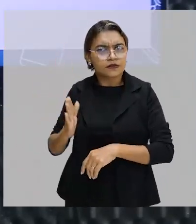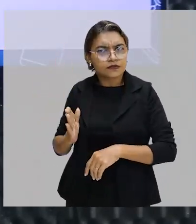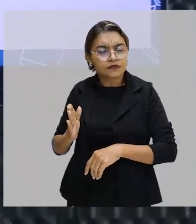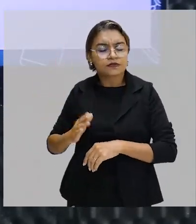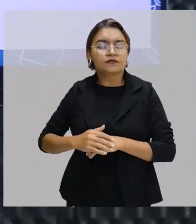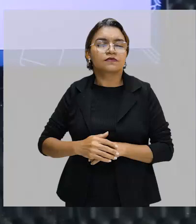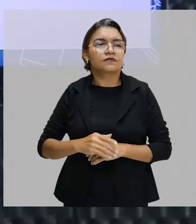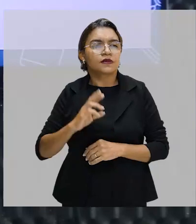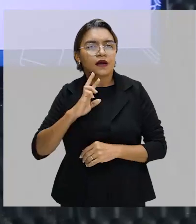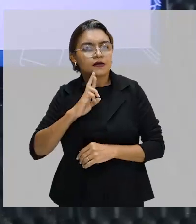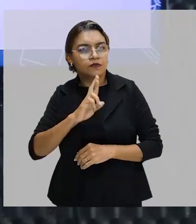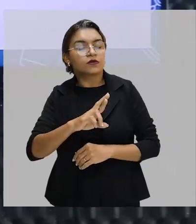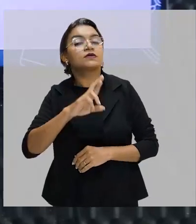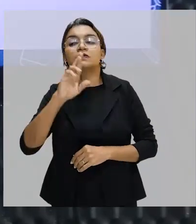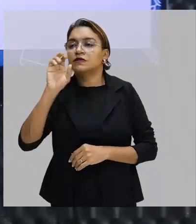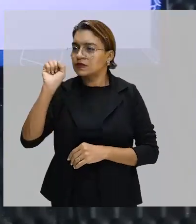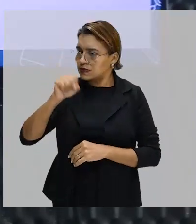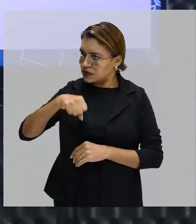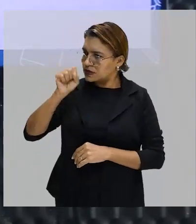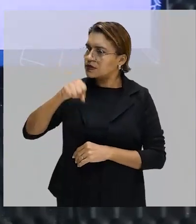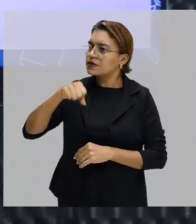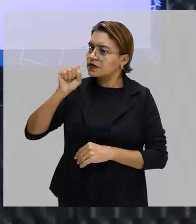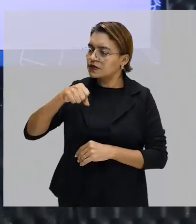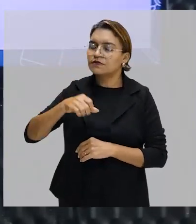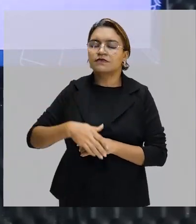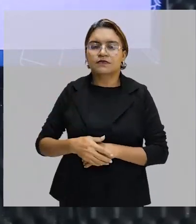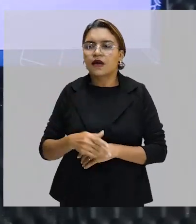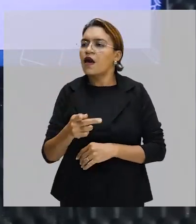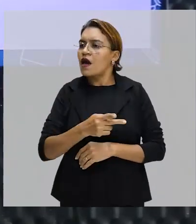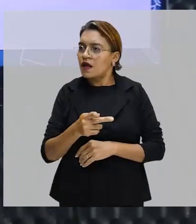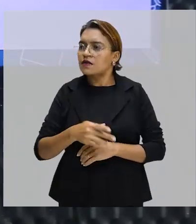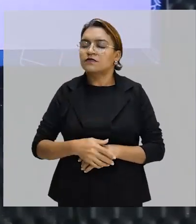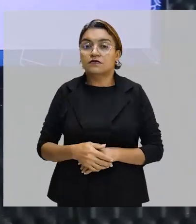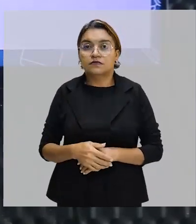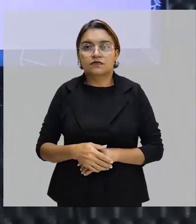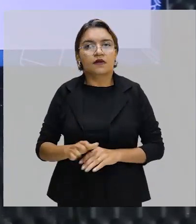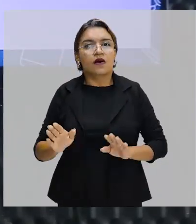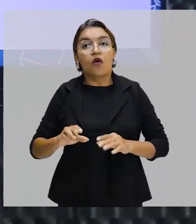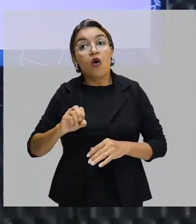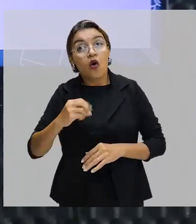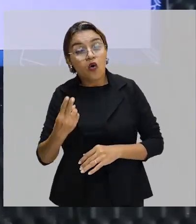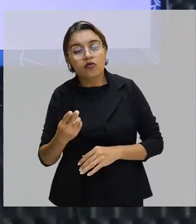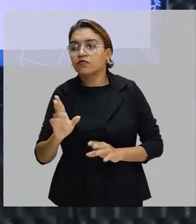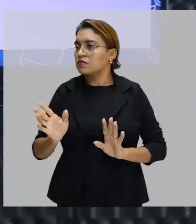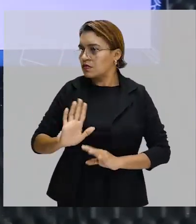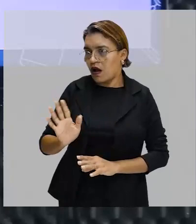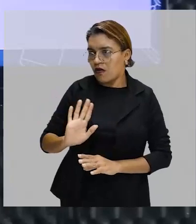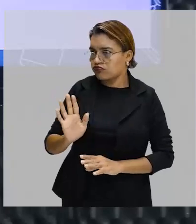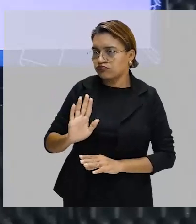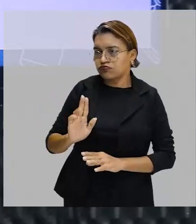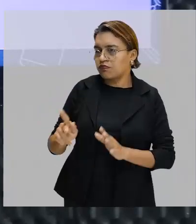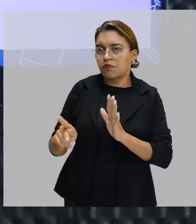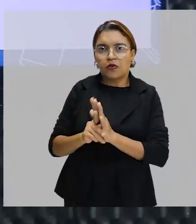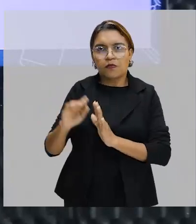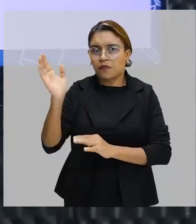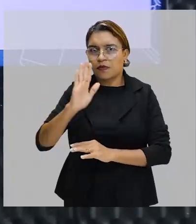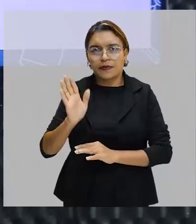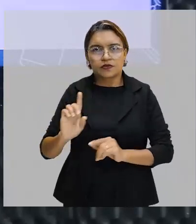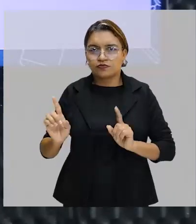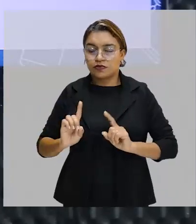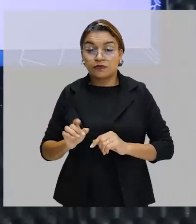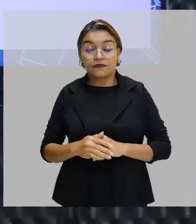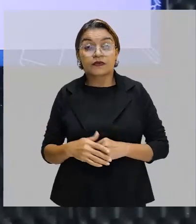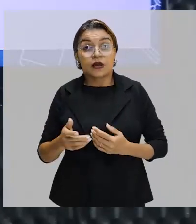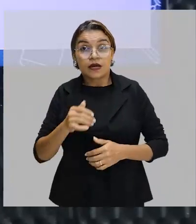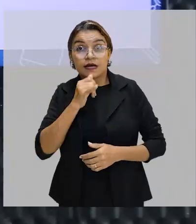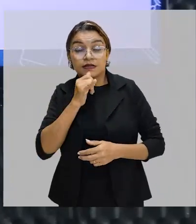resposta. Sim, eles são, ou elas são. Não, eles não são. Tá? Então, aqui eu tenho o exemplo